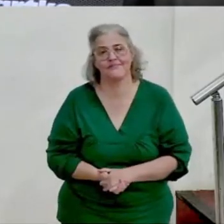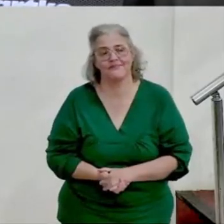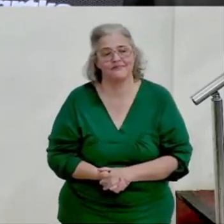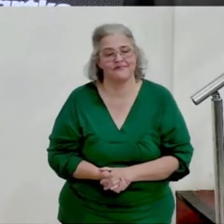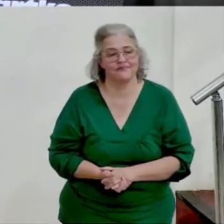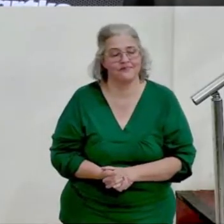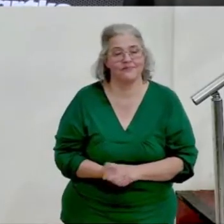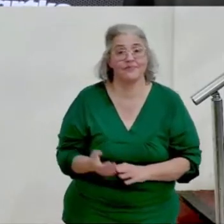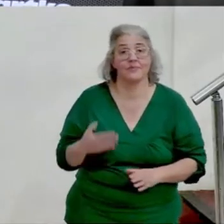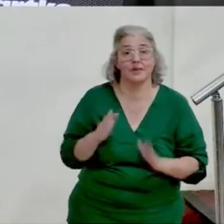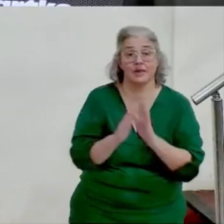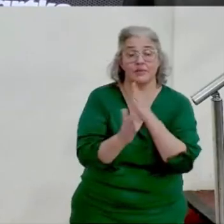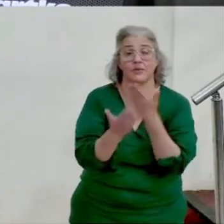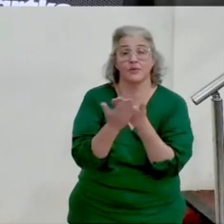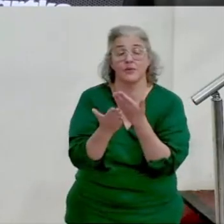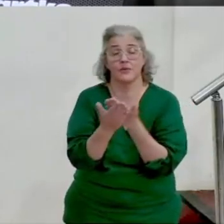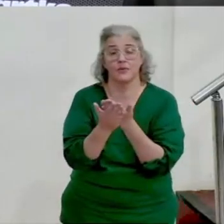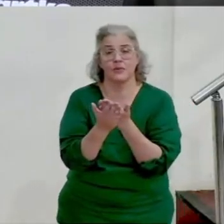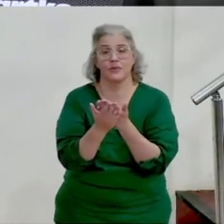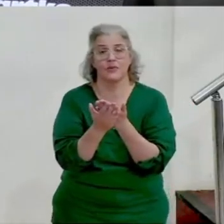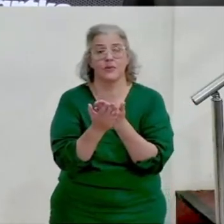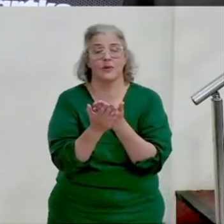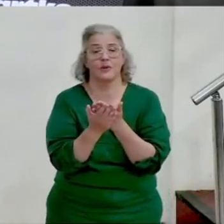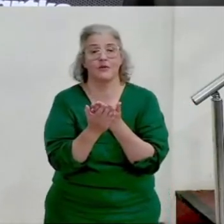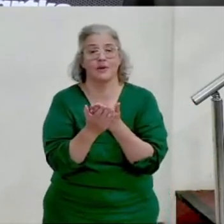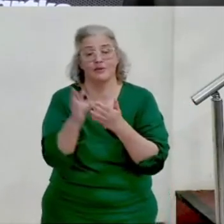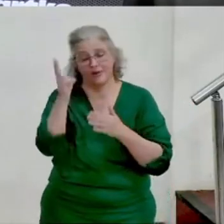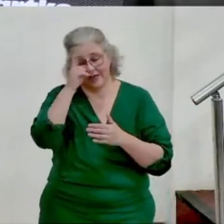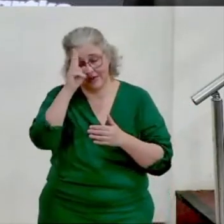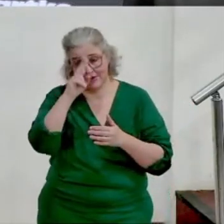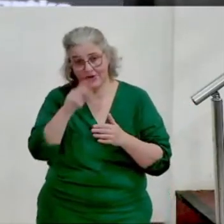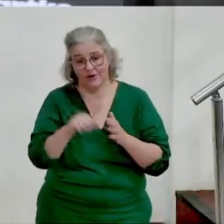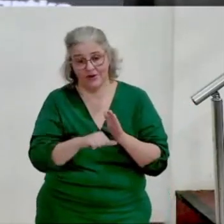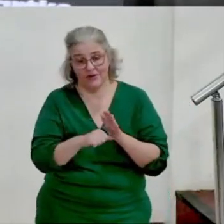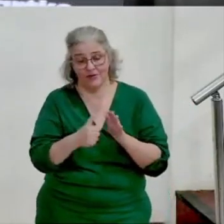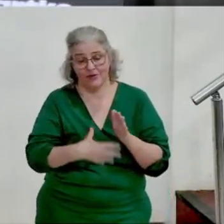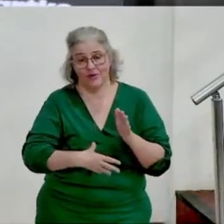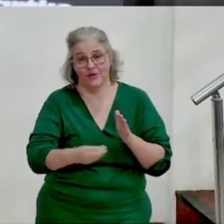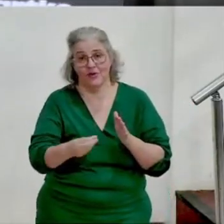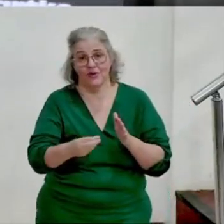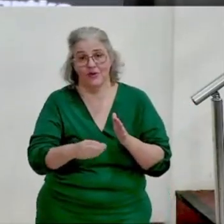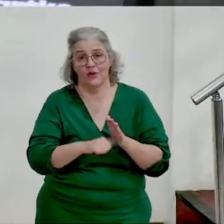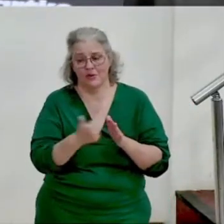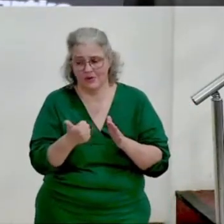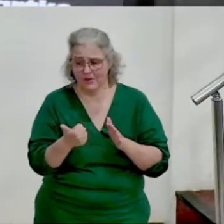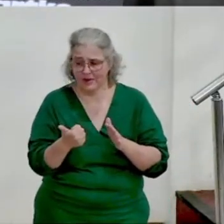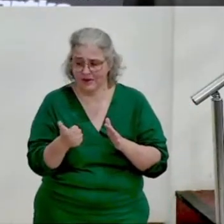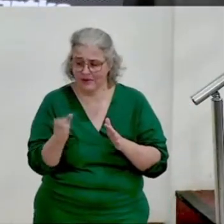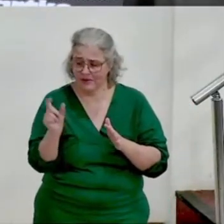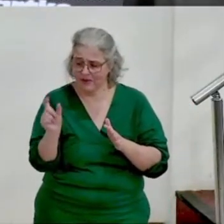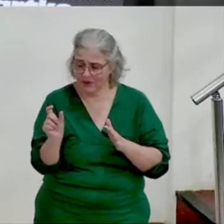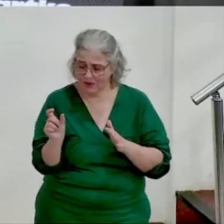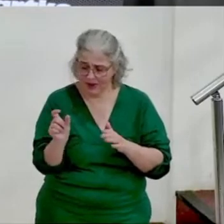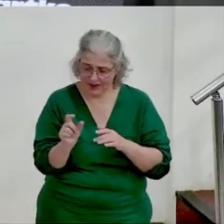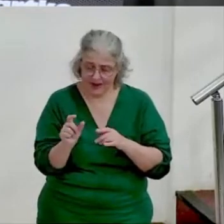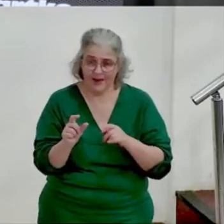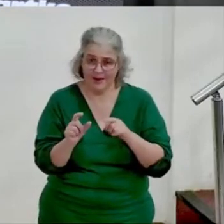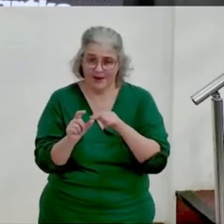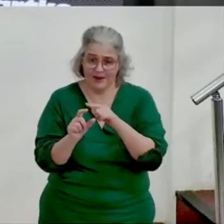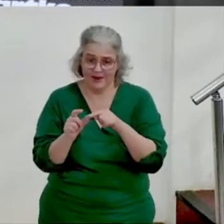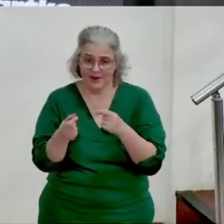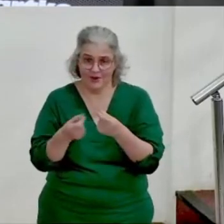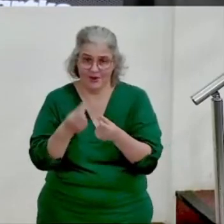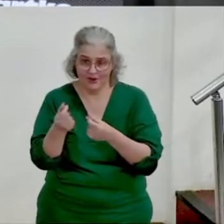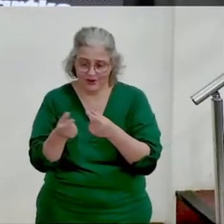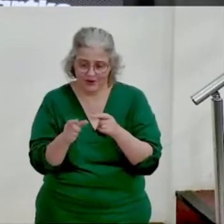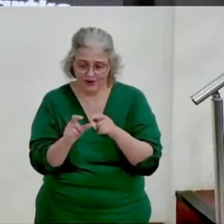Ao estudarmos alguns materiais históricos do primeiro século, monumentos, moedas e até uma parte da